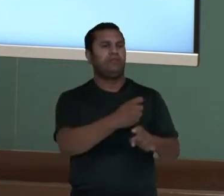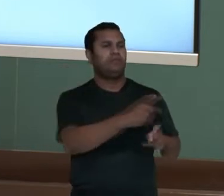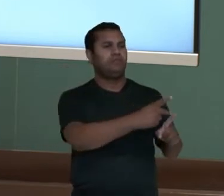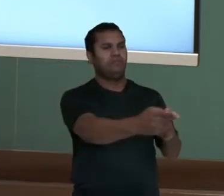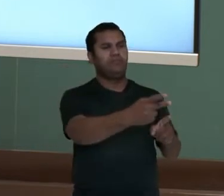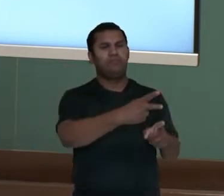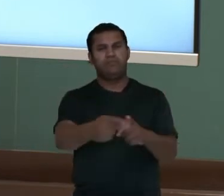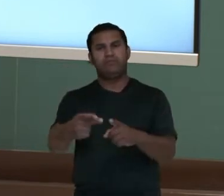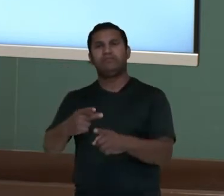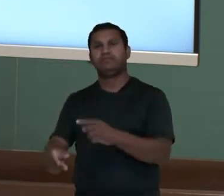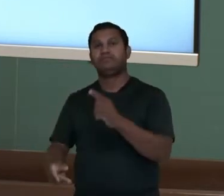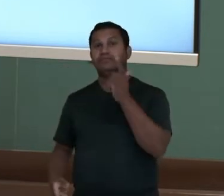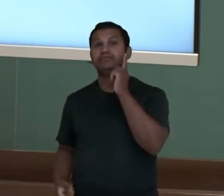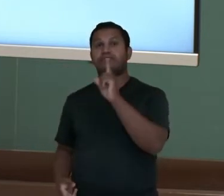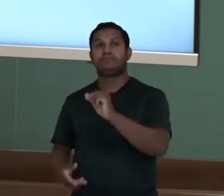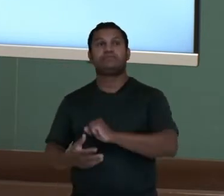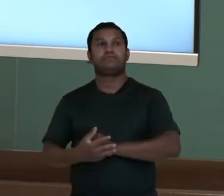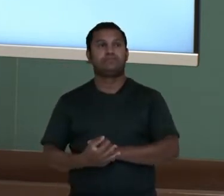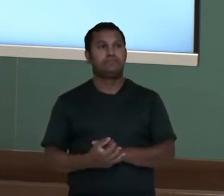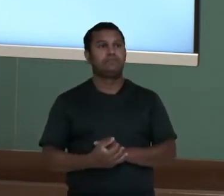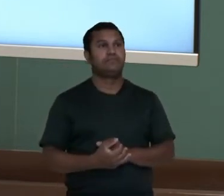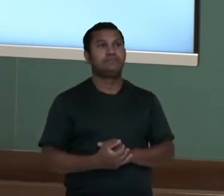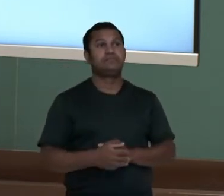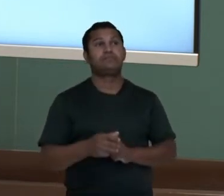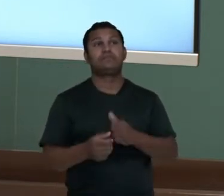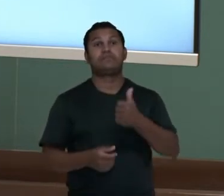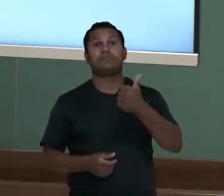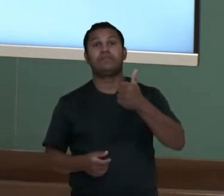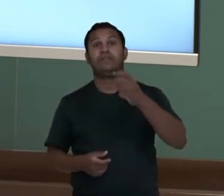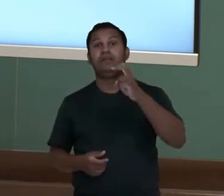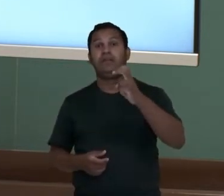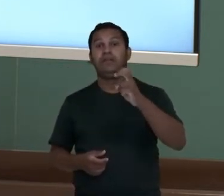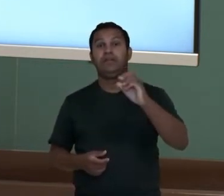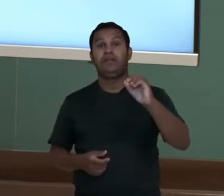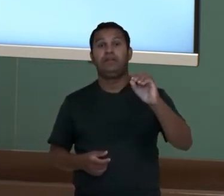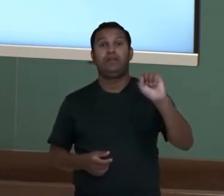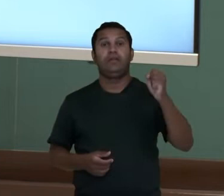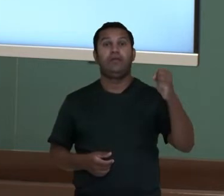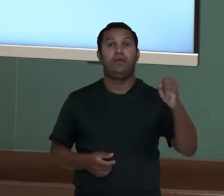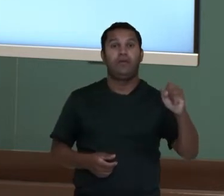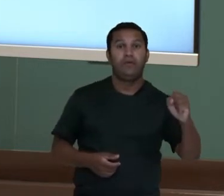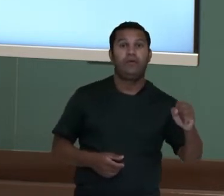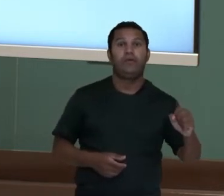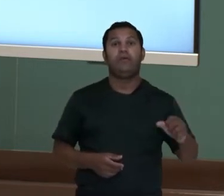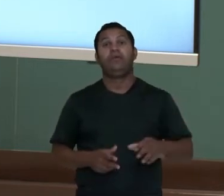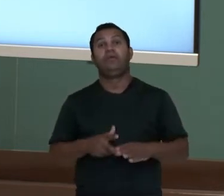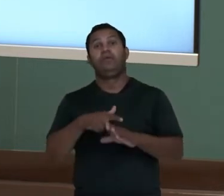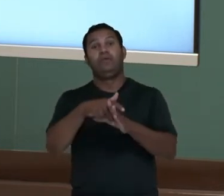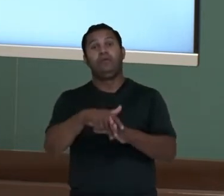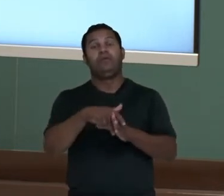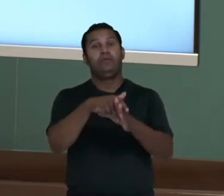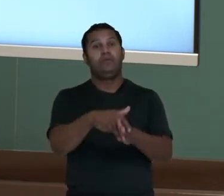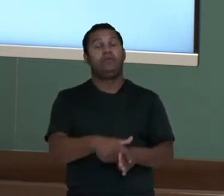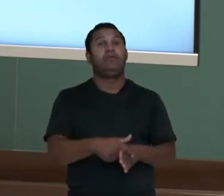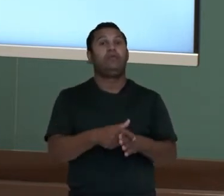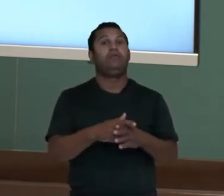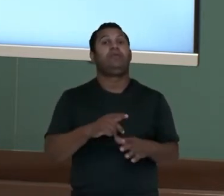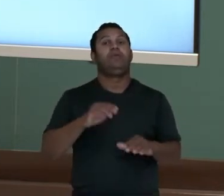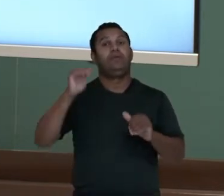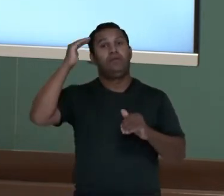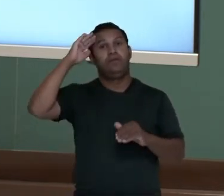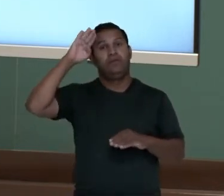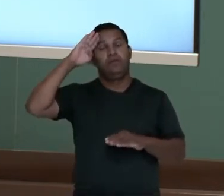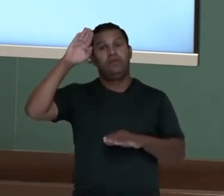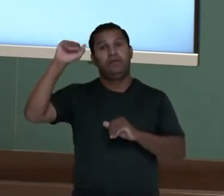a diferença nessa conquista, né? Com 508 soldados frente a uma população de milhares de pessoas que